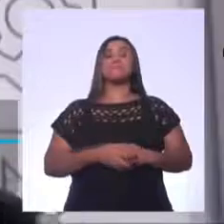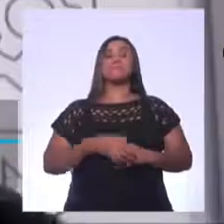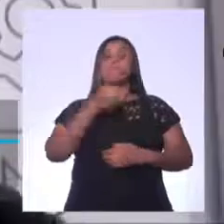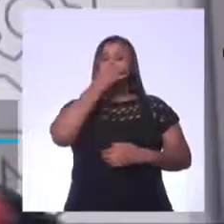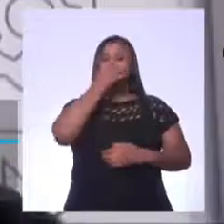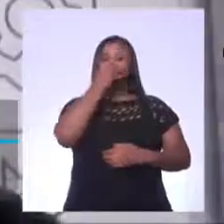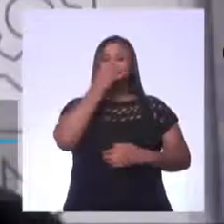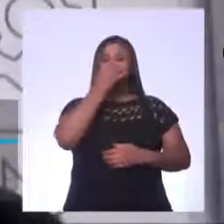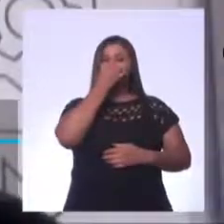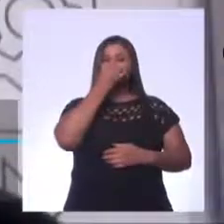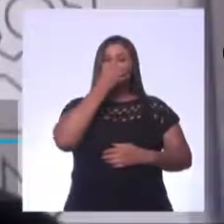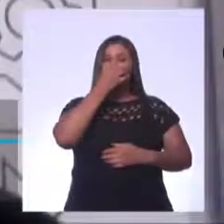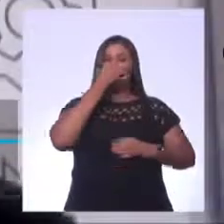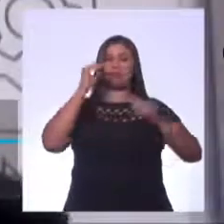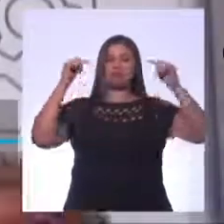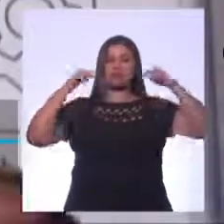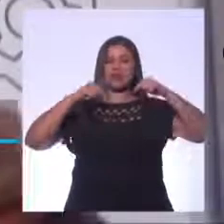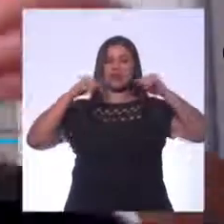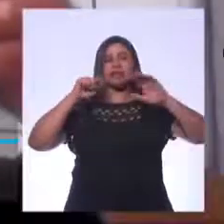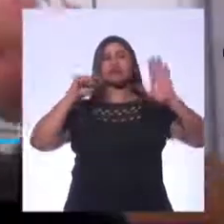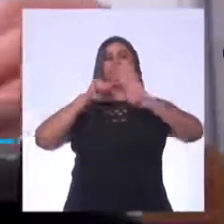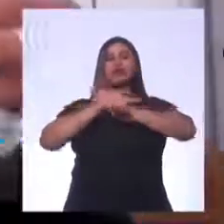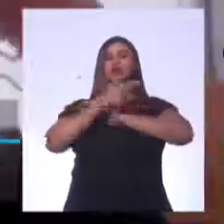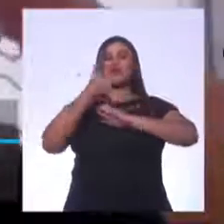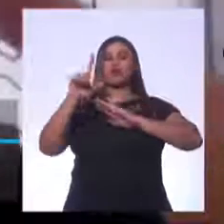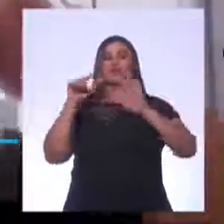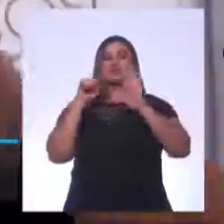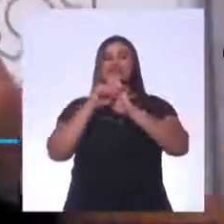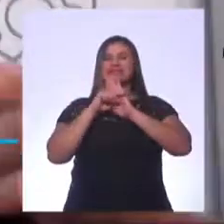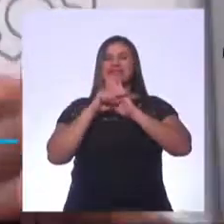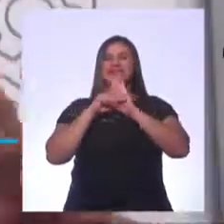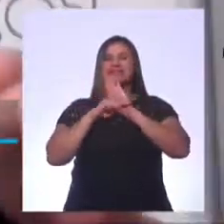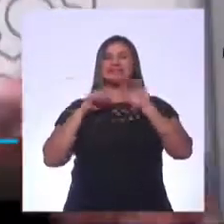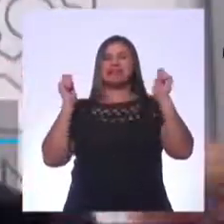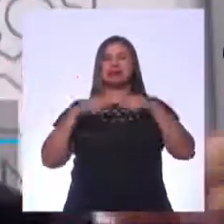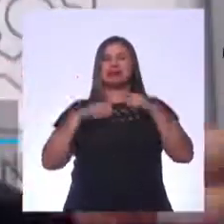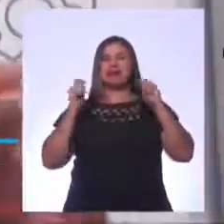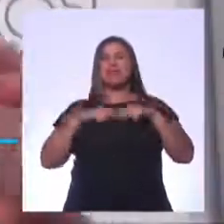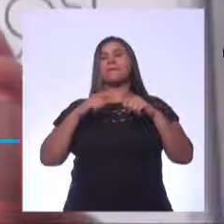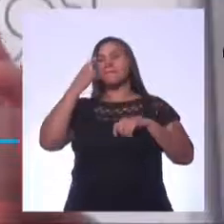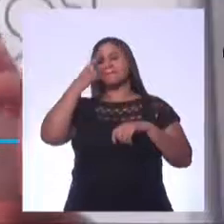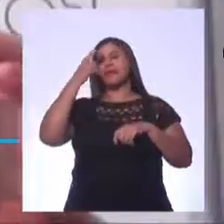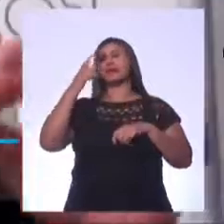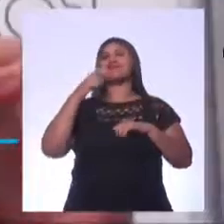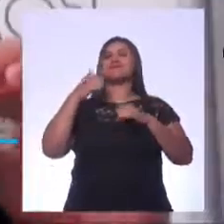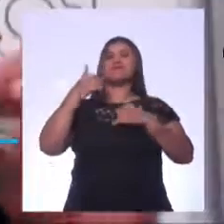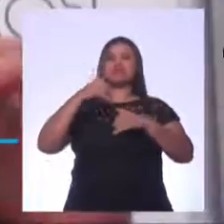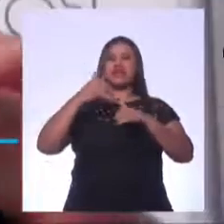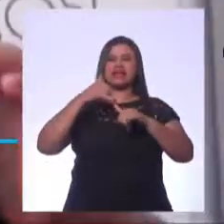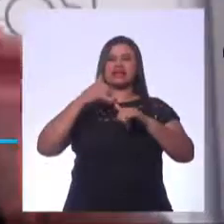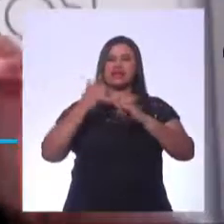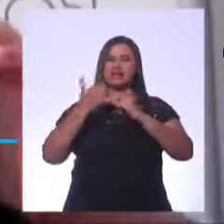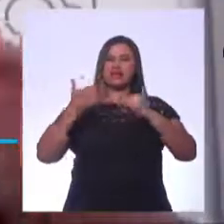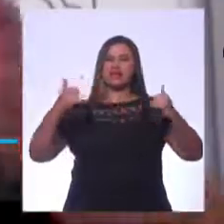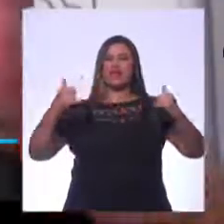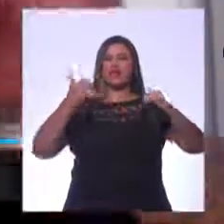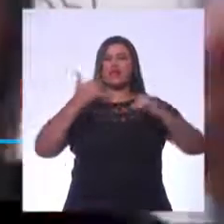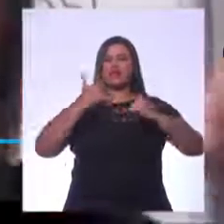outra pergunta para a gente analisar, mas como exatamente essa energia, essa corrente elétrica,